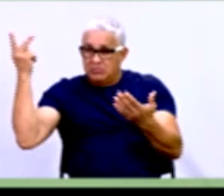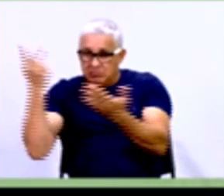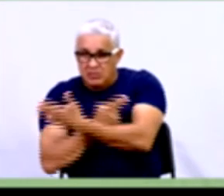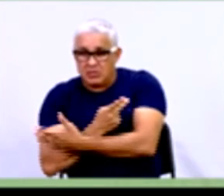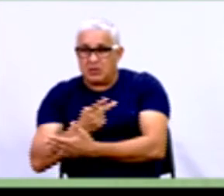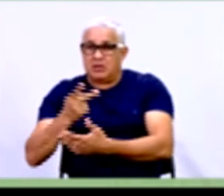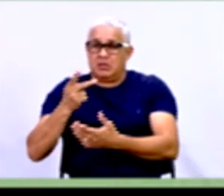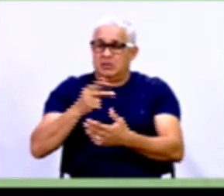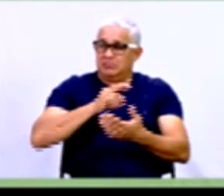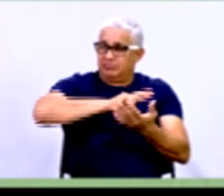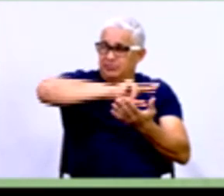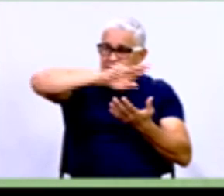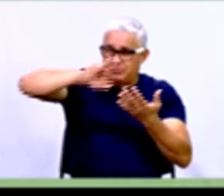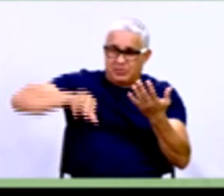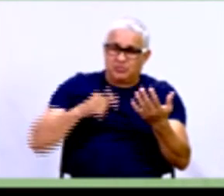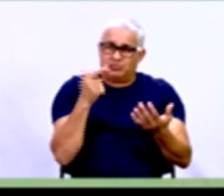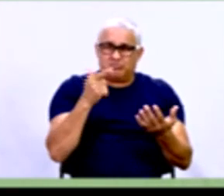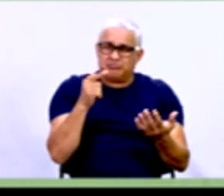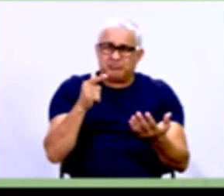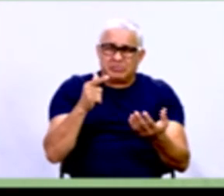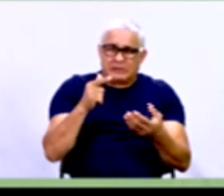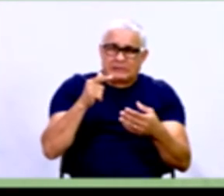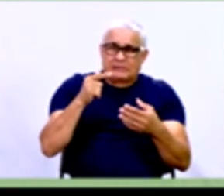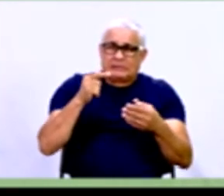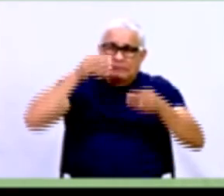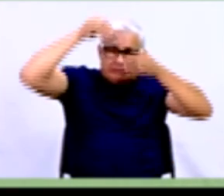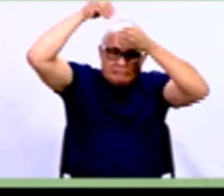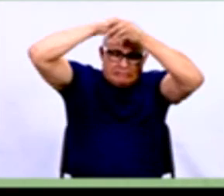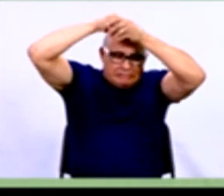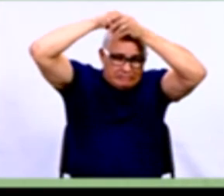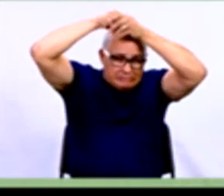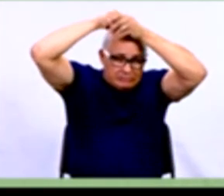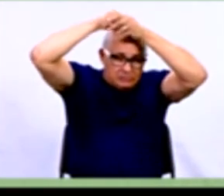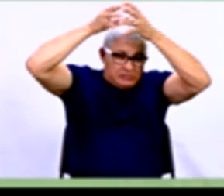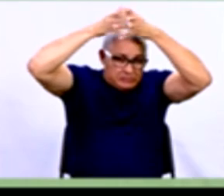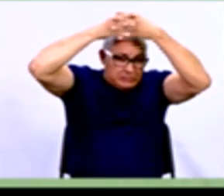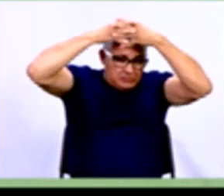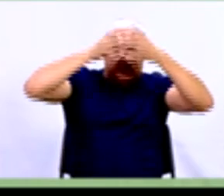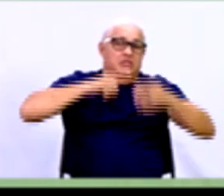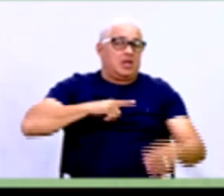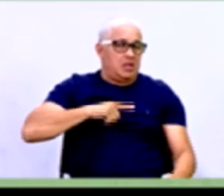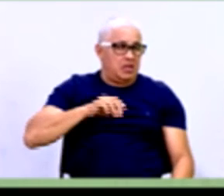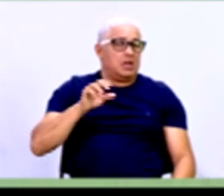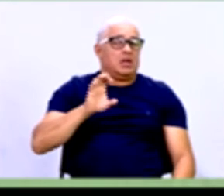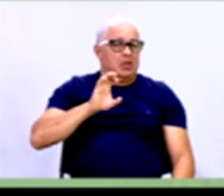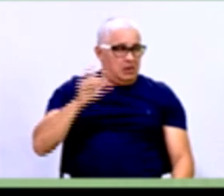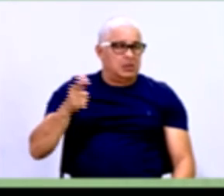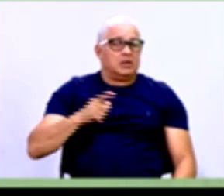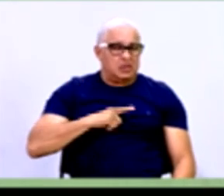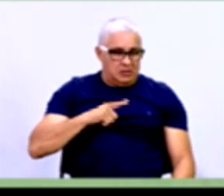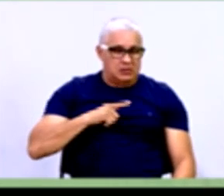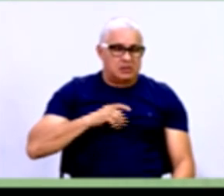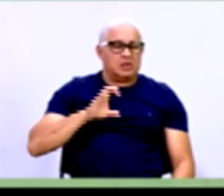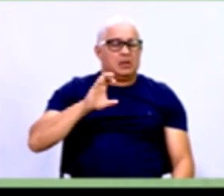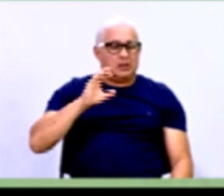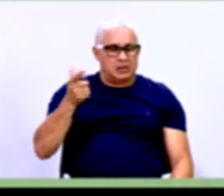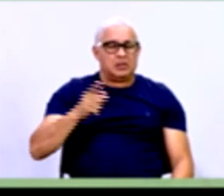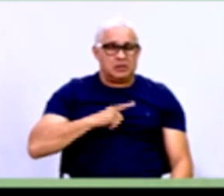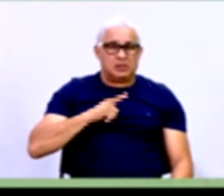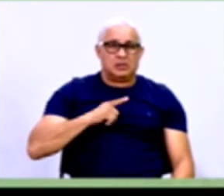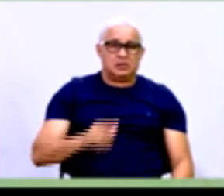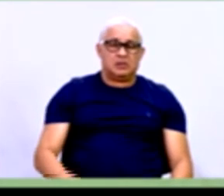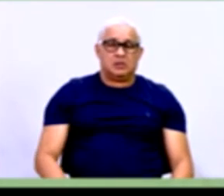acidente. Será que isso não tem um efeito psicológico em mim? É lógico que tem. Então, é lógico que provoca